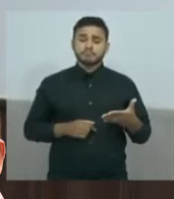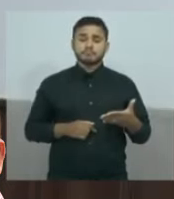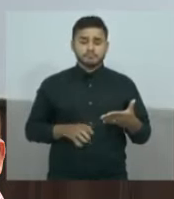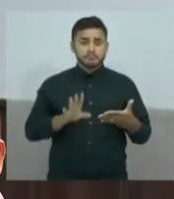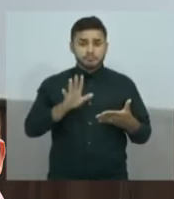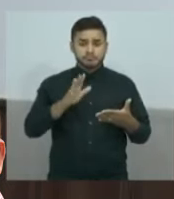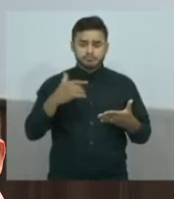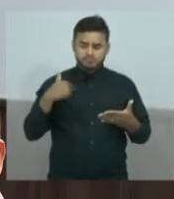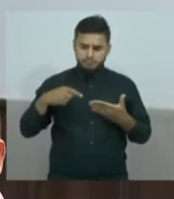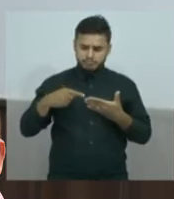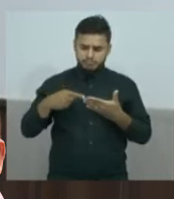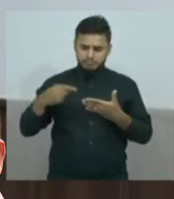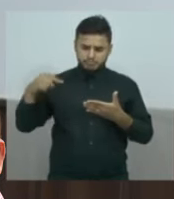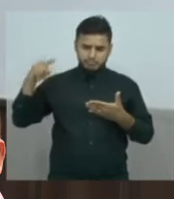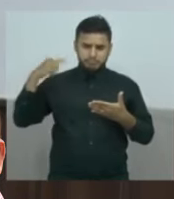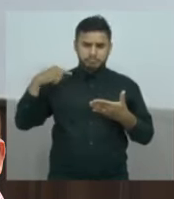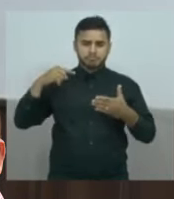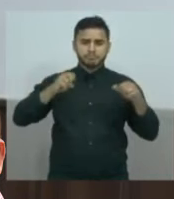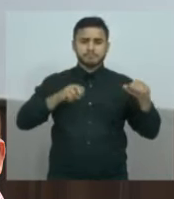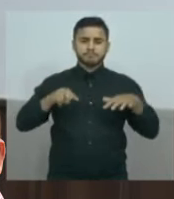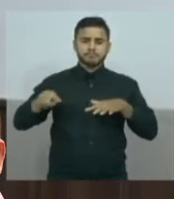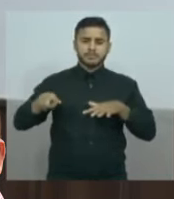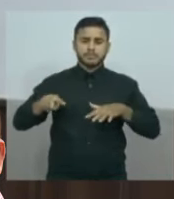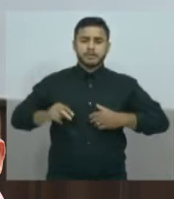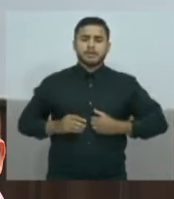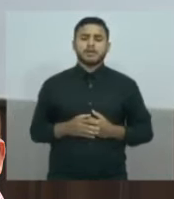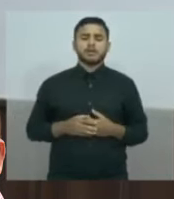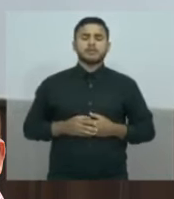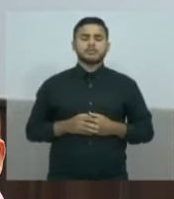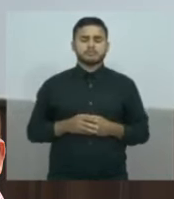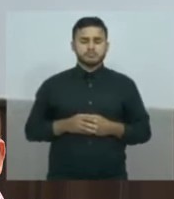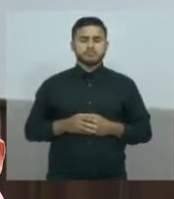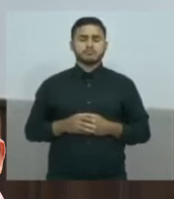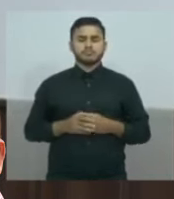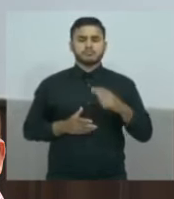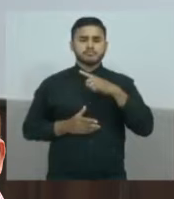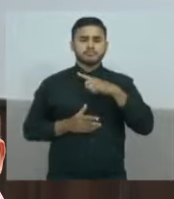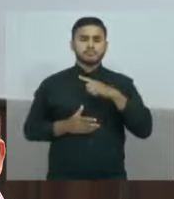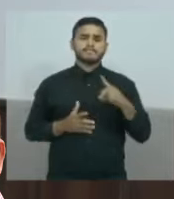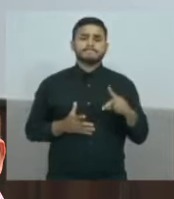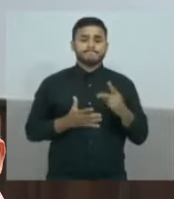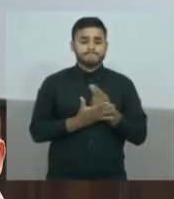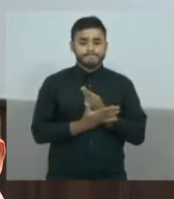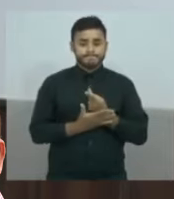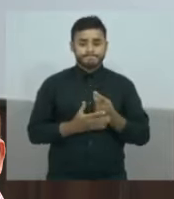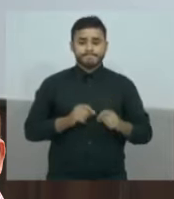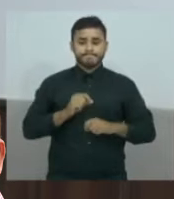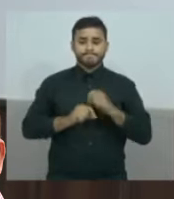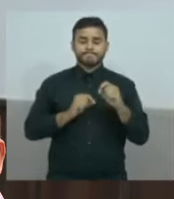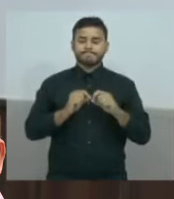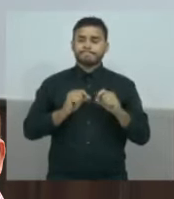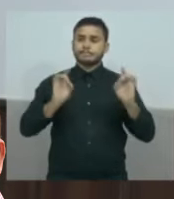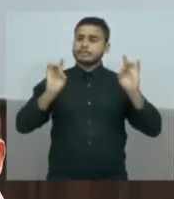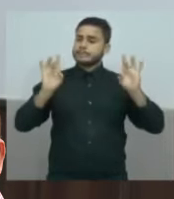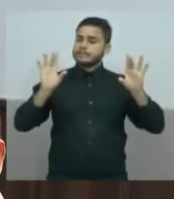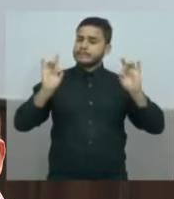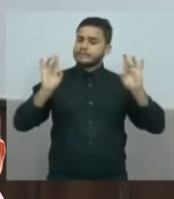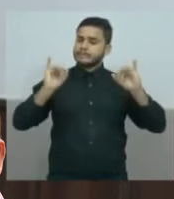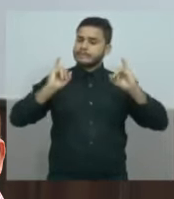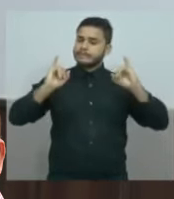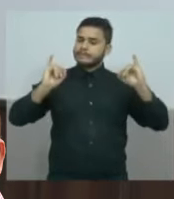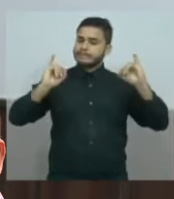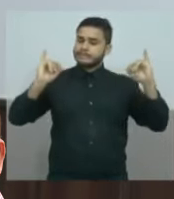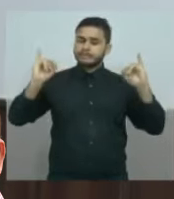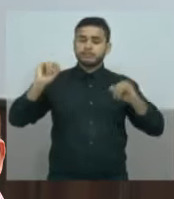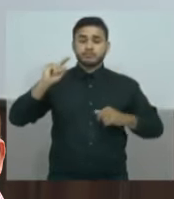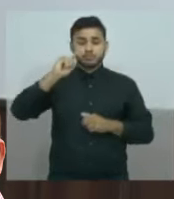Semana que passou, nós nos deparamos com uma situação, uma polêmica, né? O prefeito